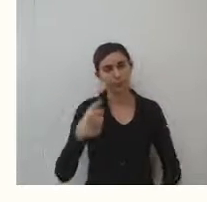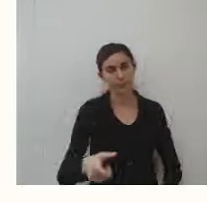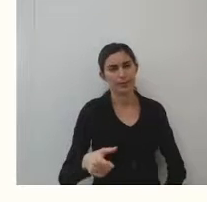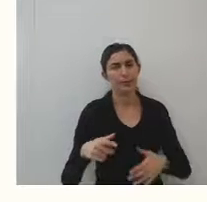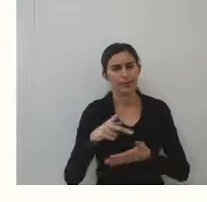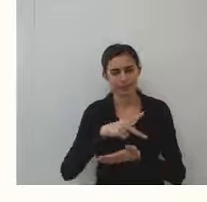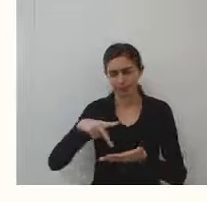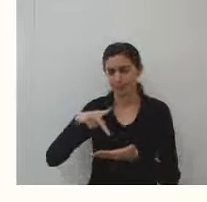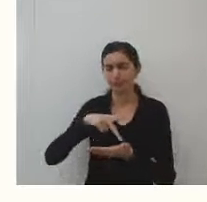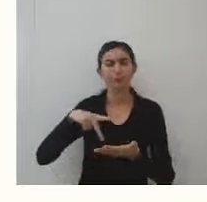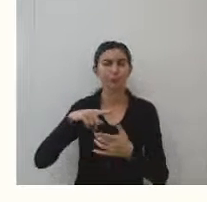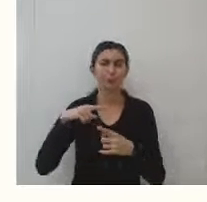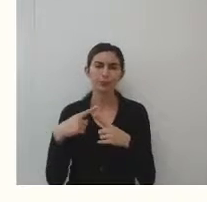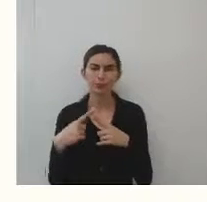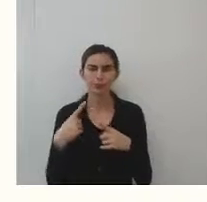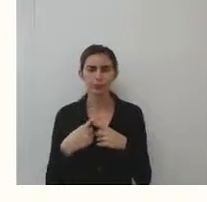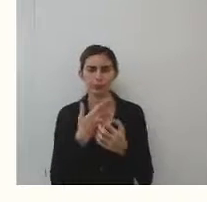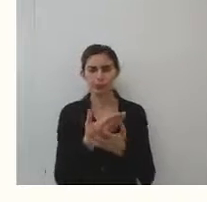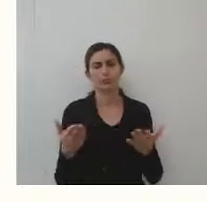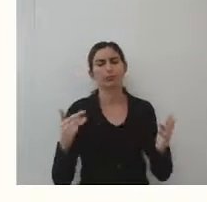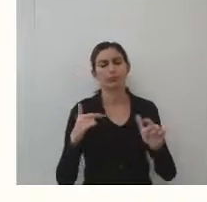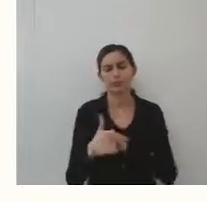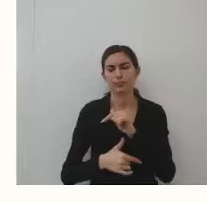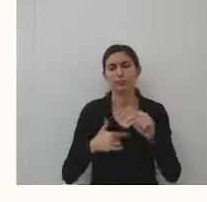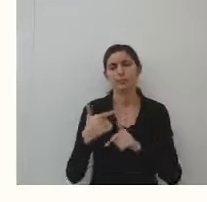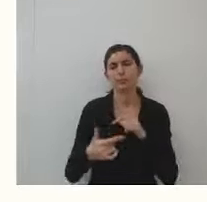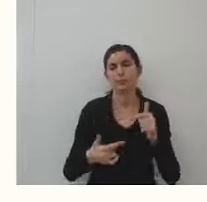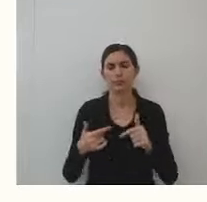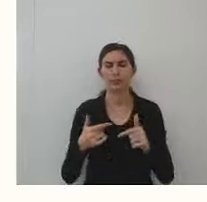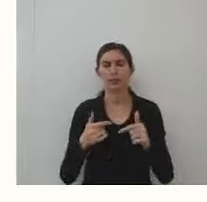da dança, porque você vai trabalhar justamente a